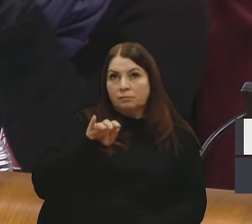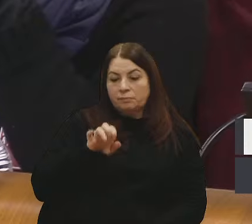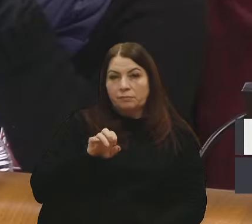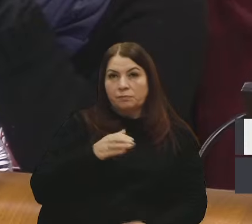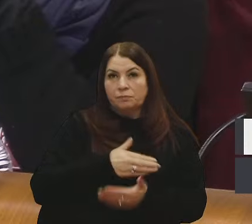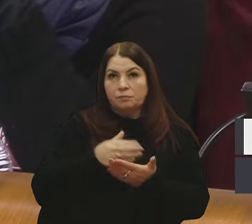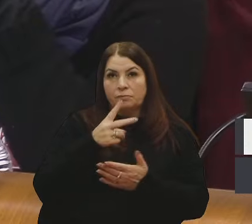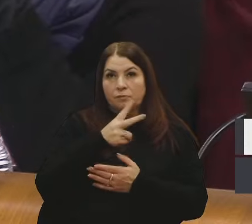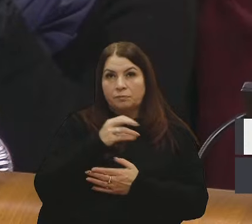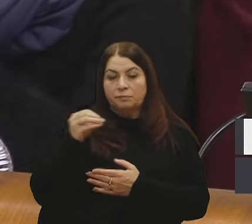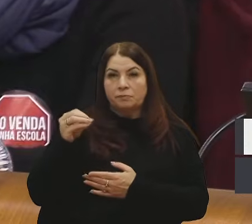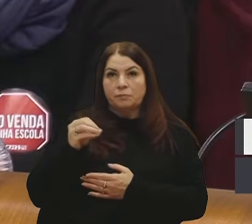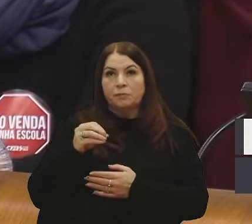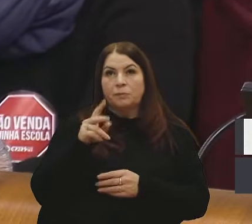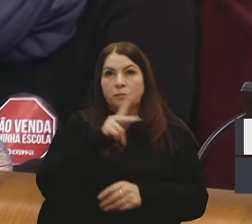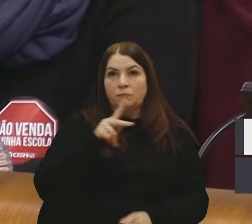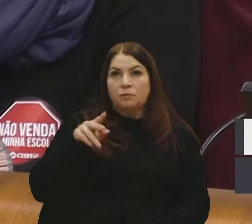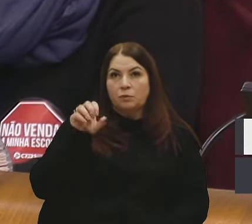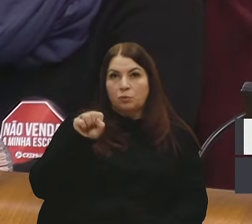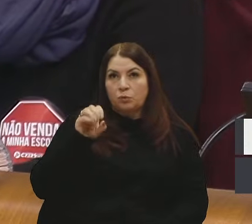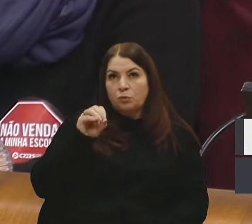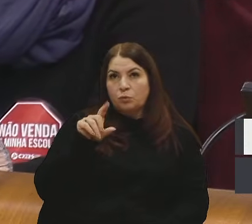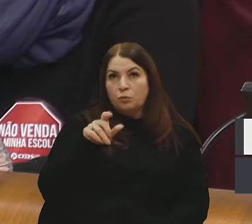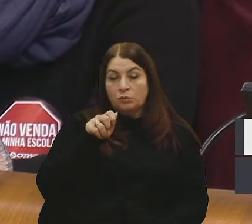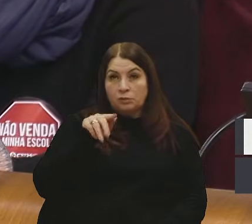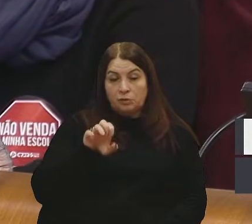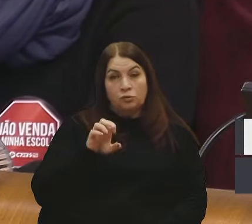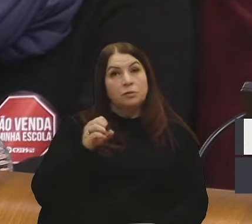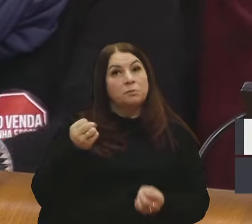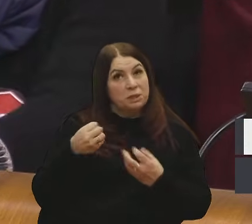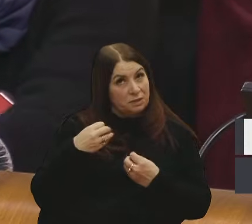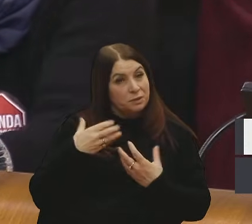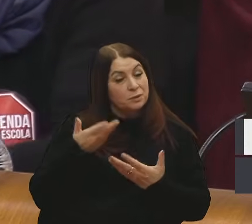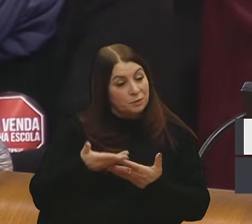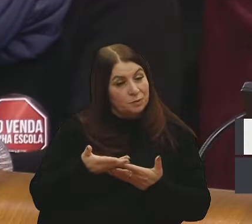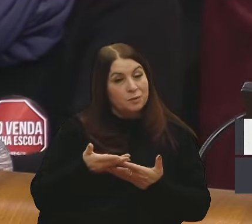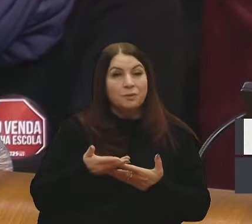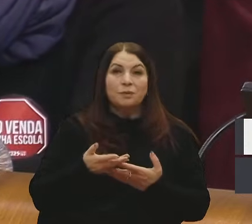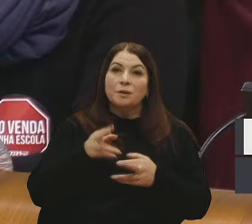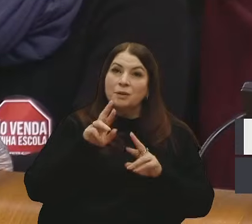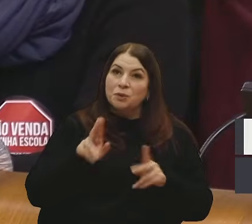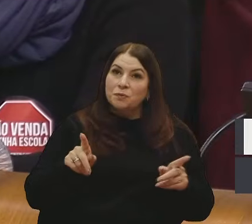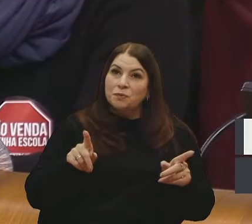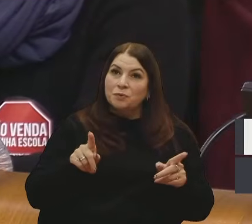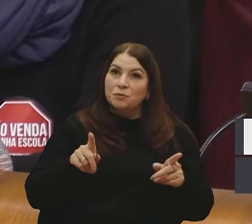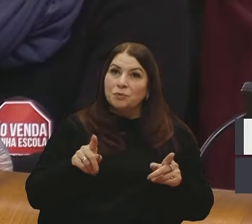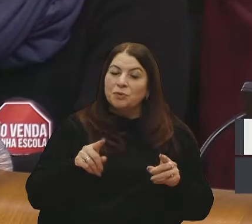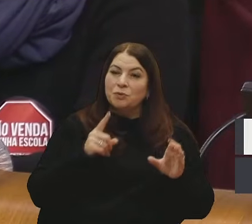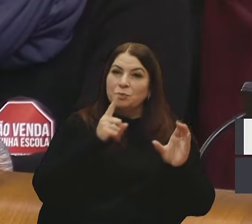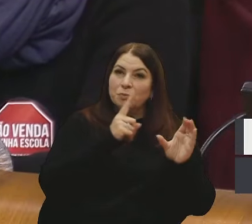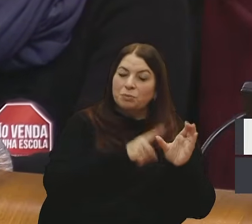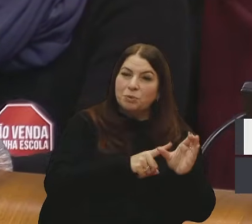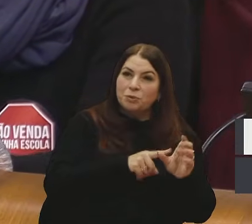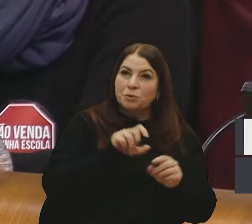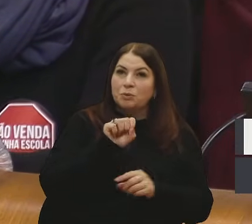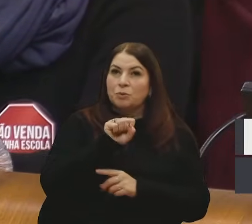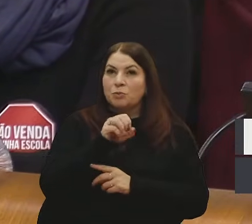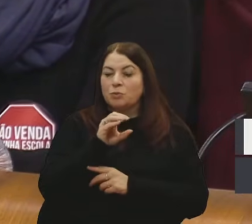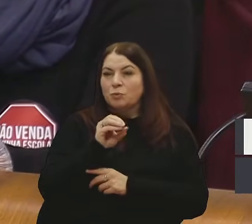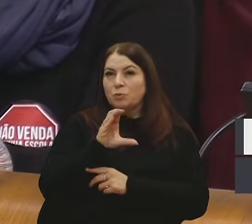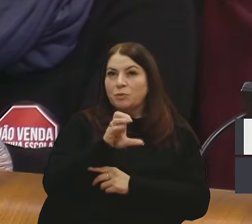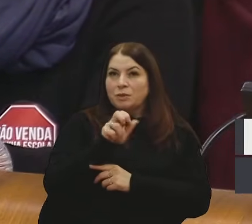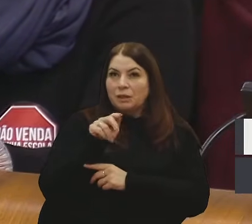2000, professora Solange Carvalho, que me ensinou, professora Helenir, a diferença de comunismo, socialismo e